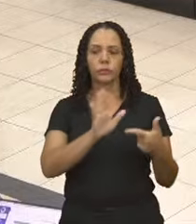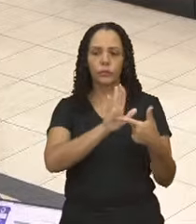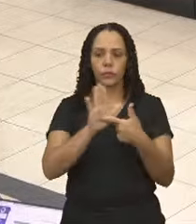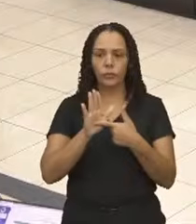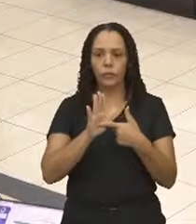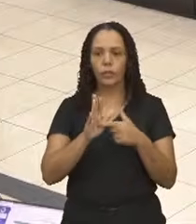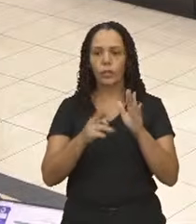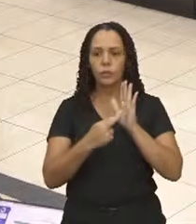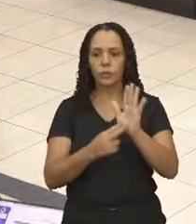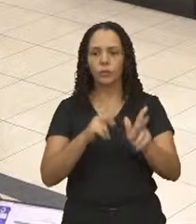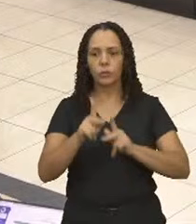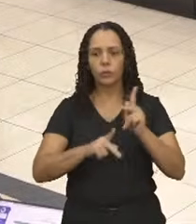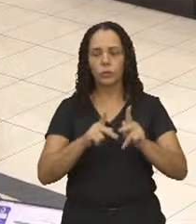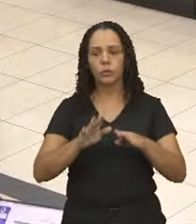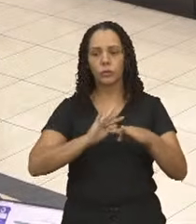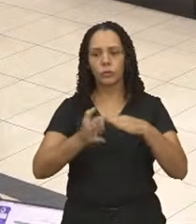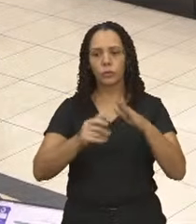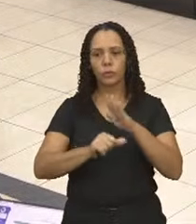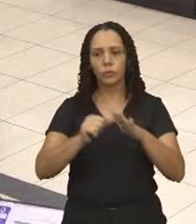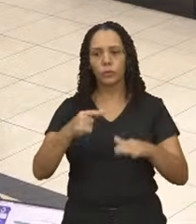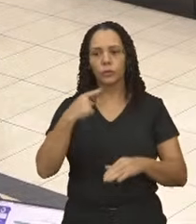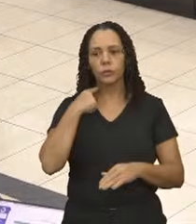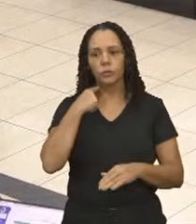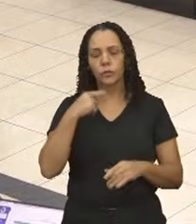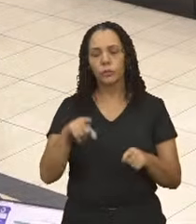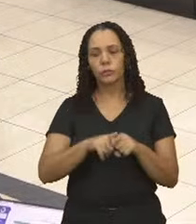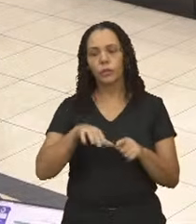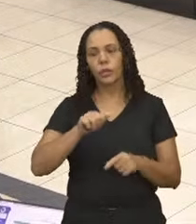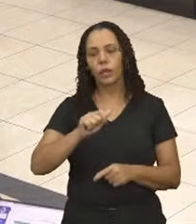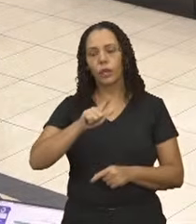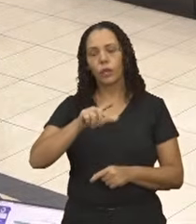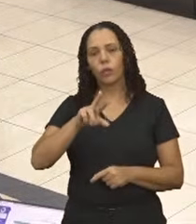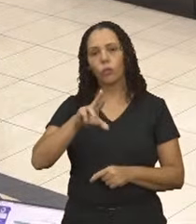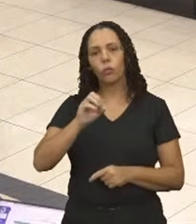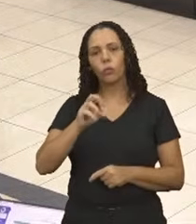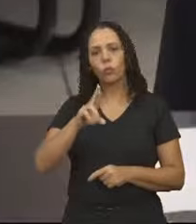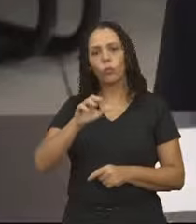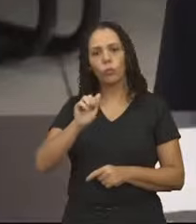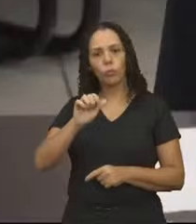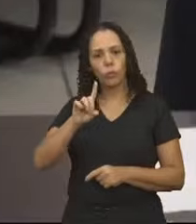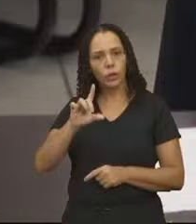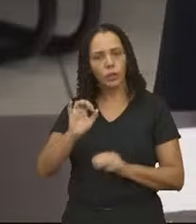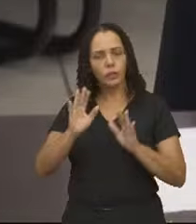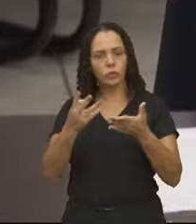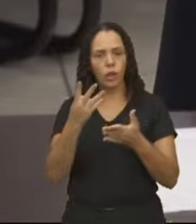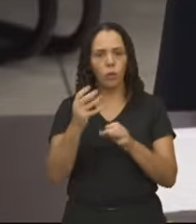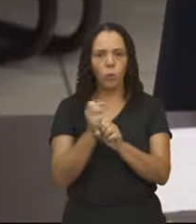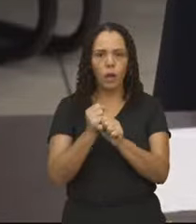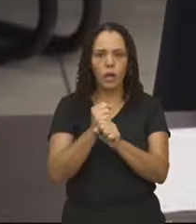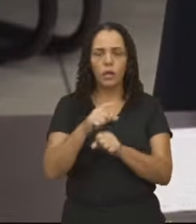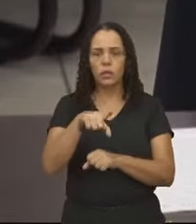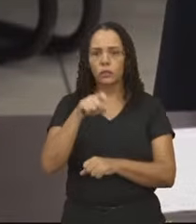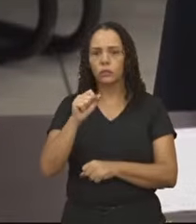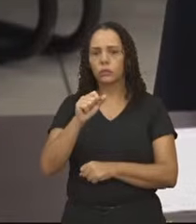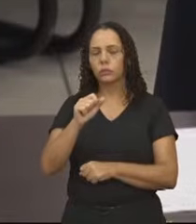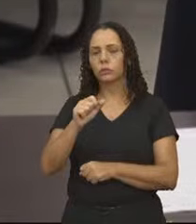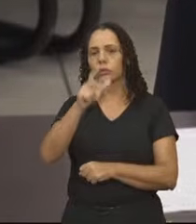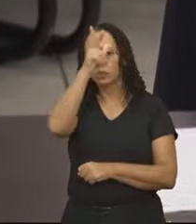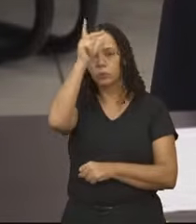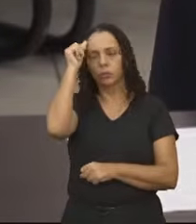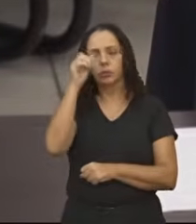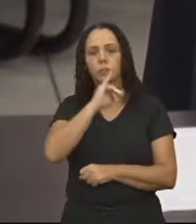1º de Maio, do Jardim Alvorada. Já faz 4 anos que o ex-prefeito Isaías